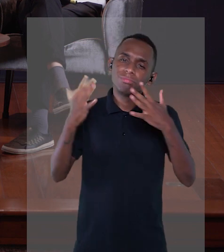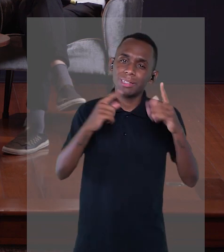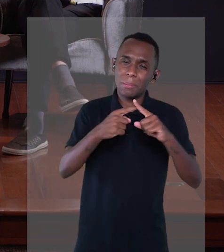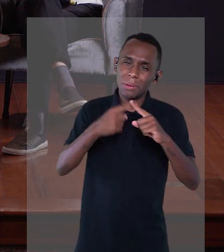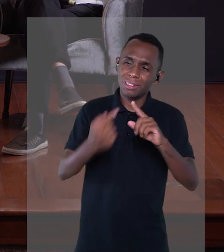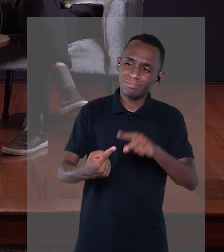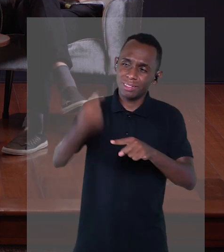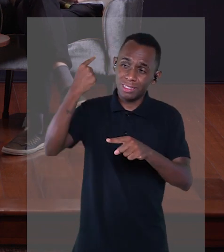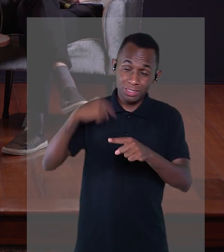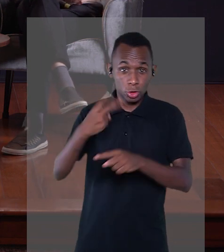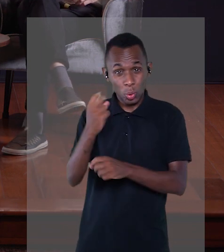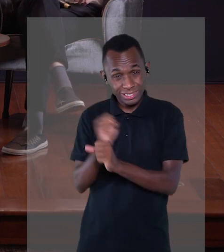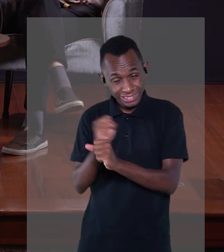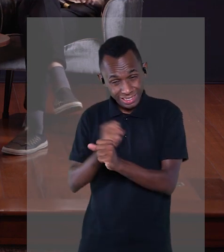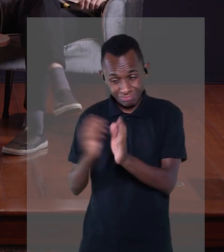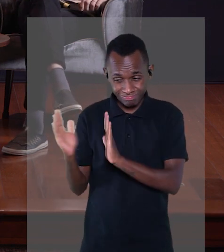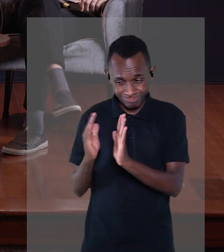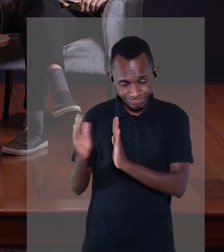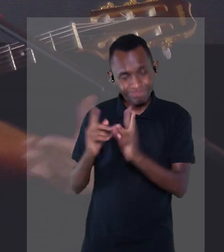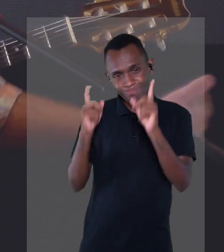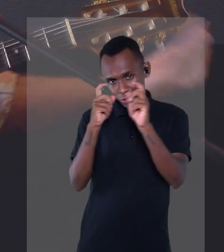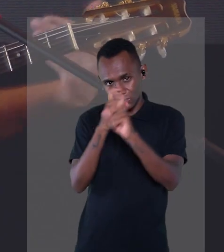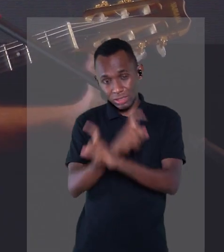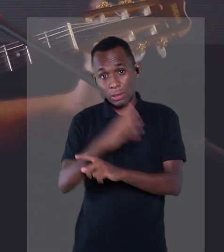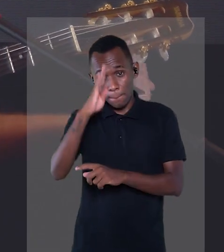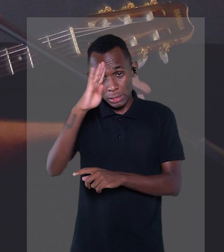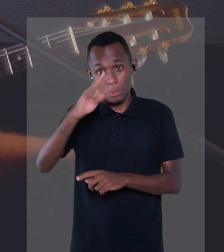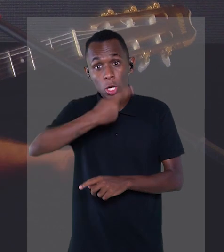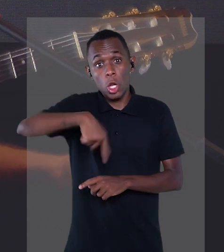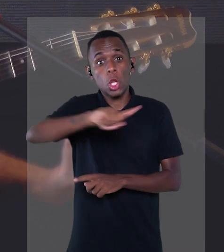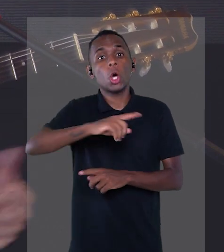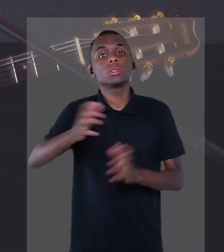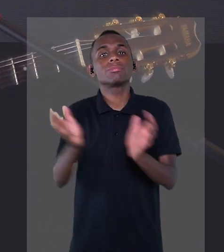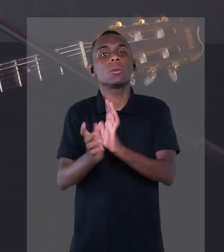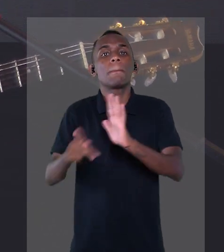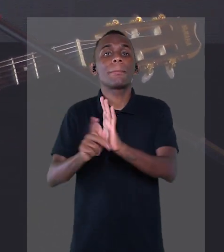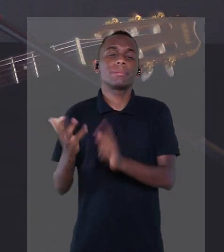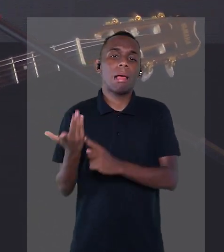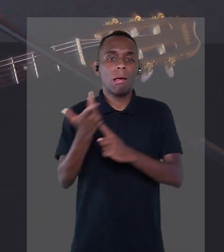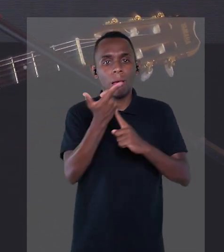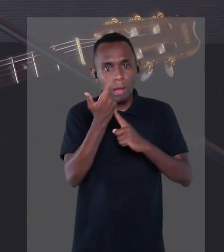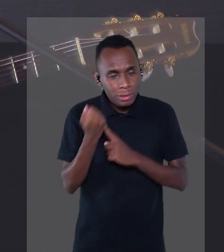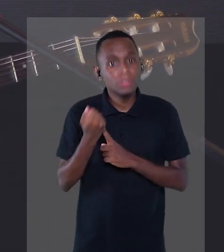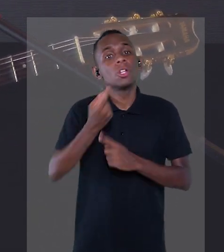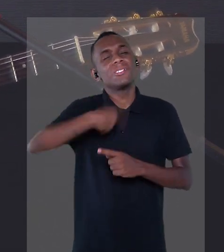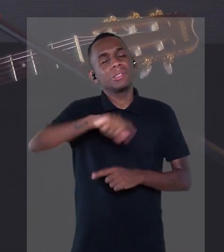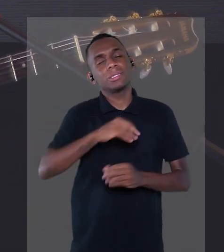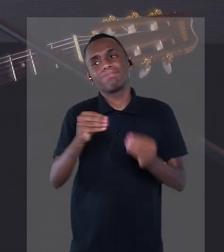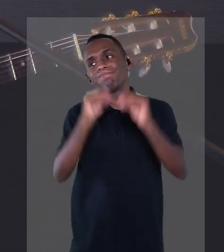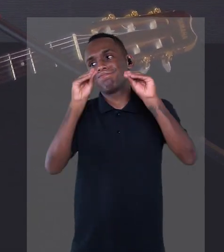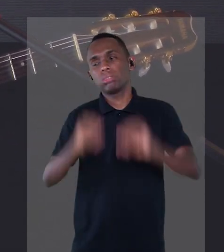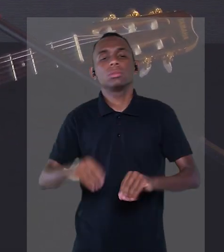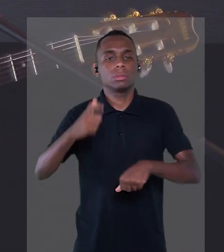nós passamos durante 2 anos e tantos, né? Principalmente nós da arte, né? Que fomos assim muito prejudicados